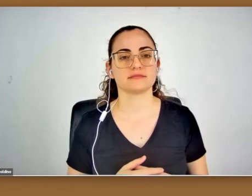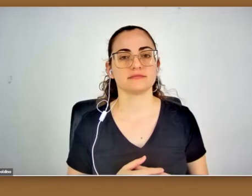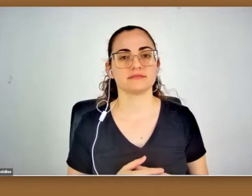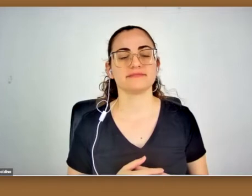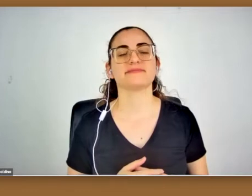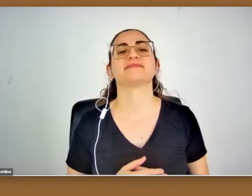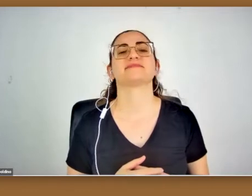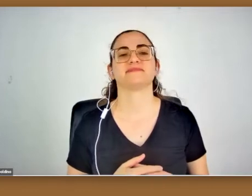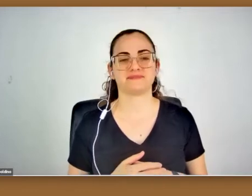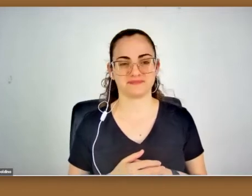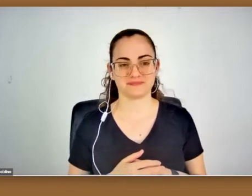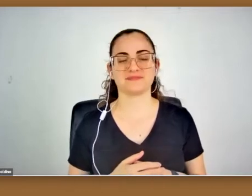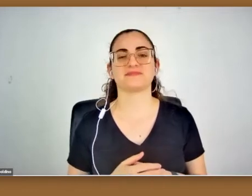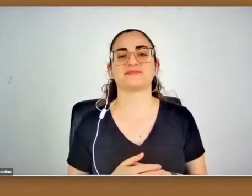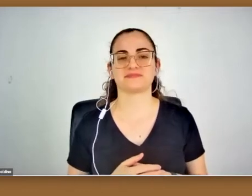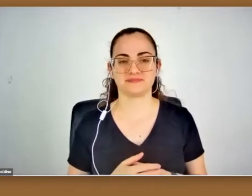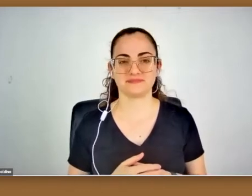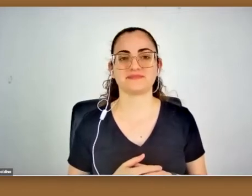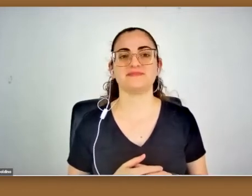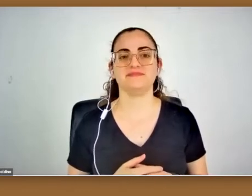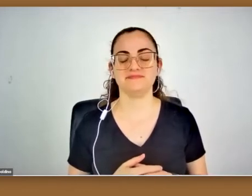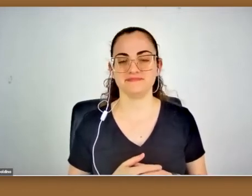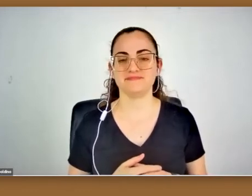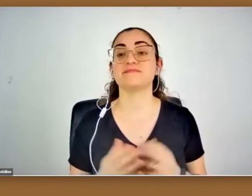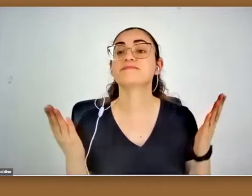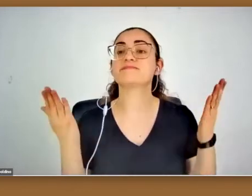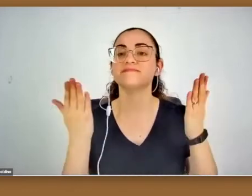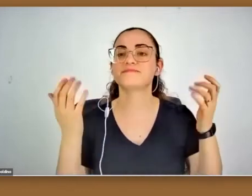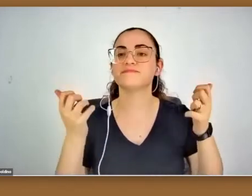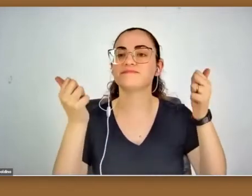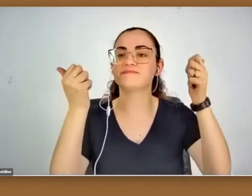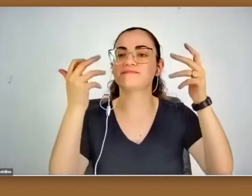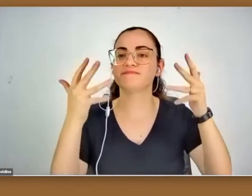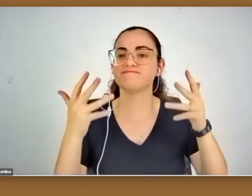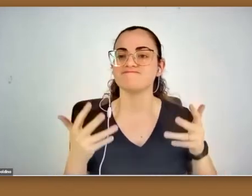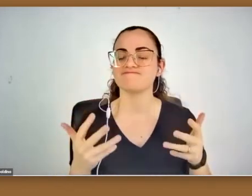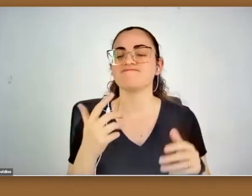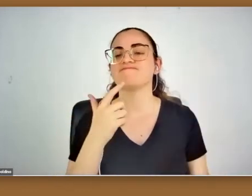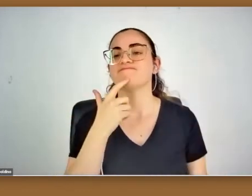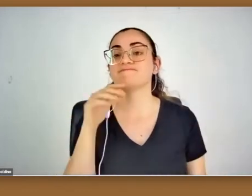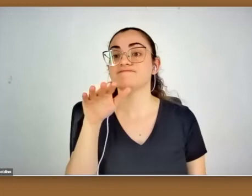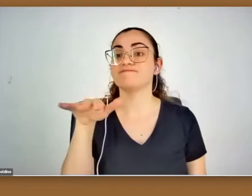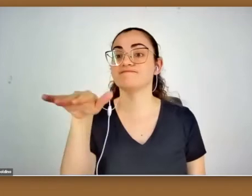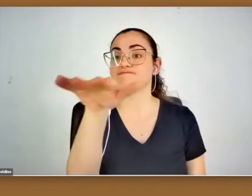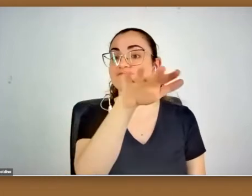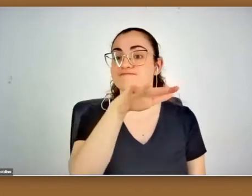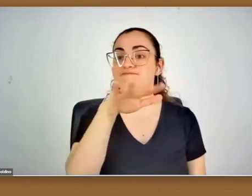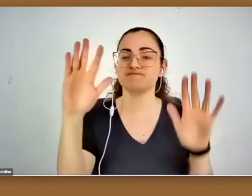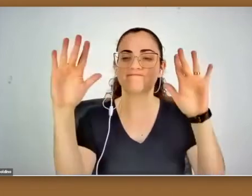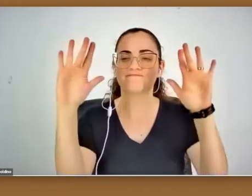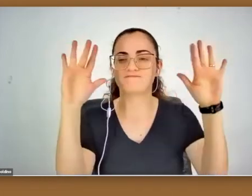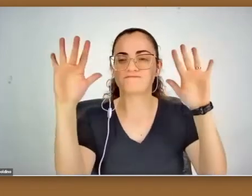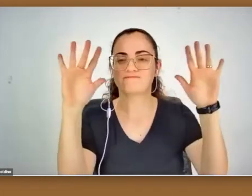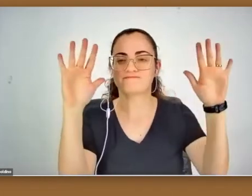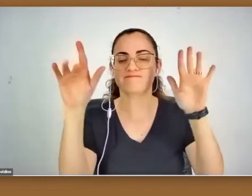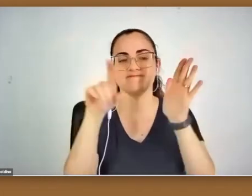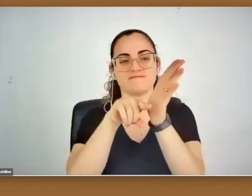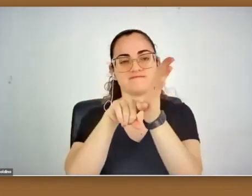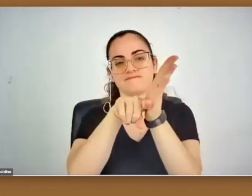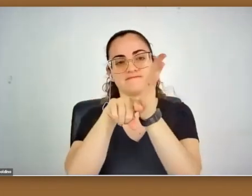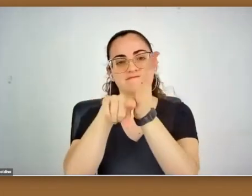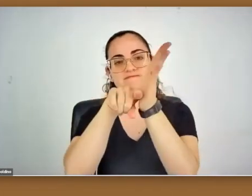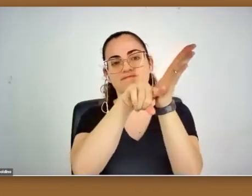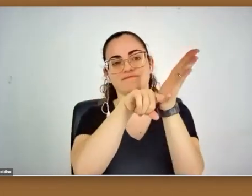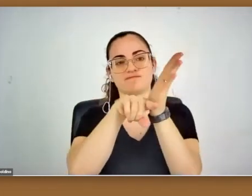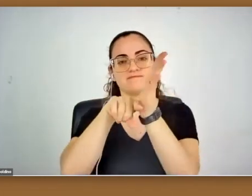E aí, pessoal, considerações, né, do que a gente tem que avaliar. Como eu falei com vocês, muitas vezes depende de quê?